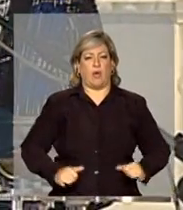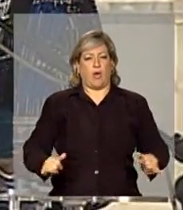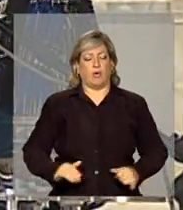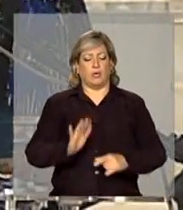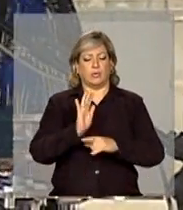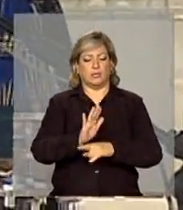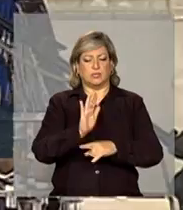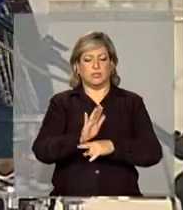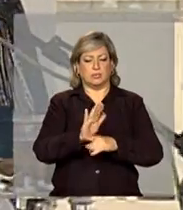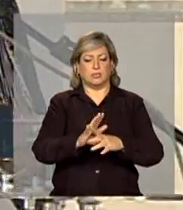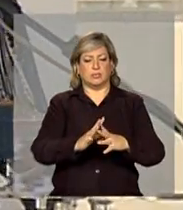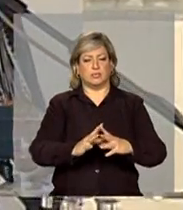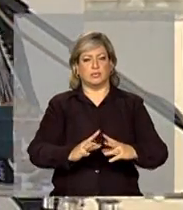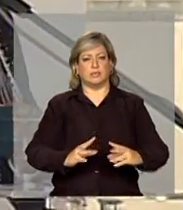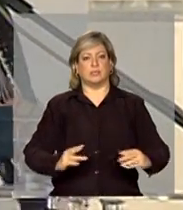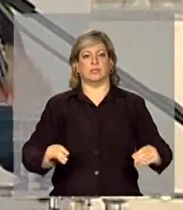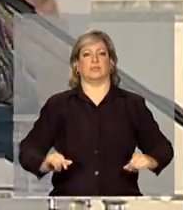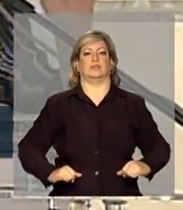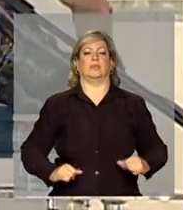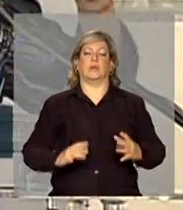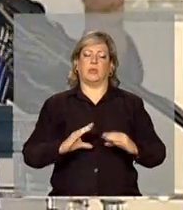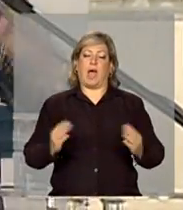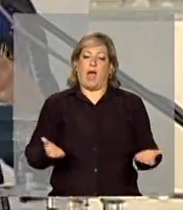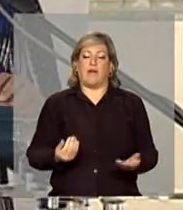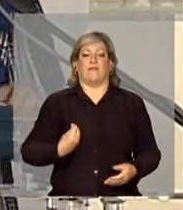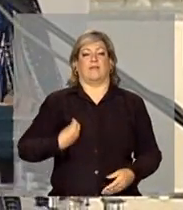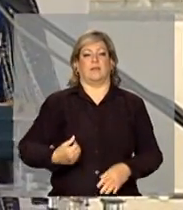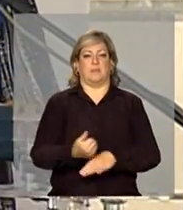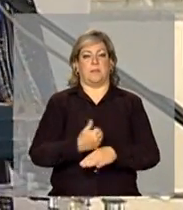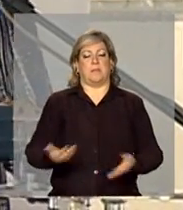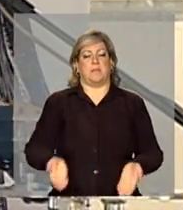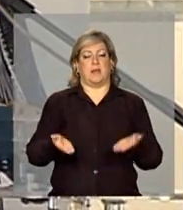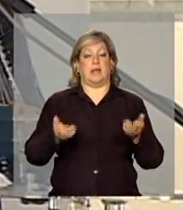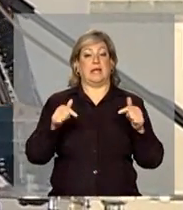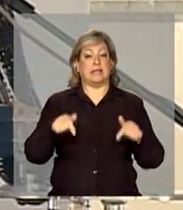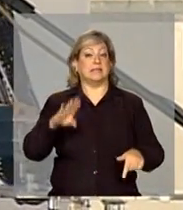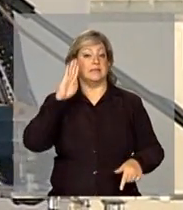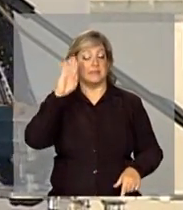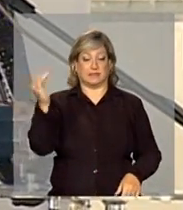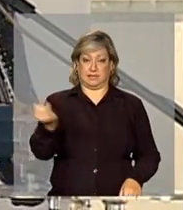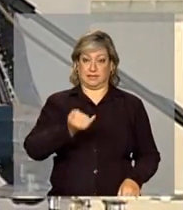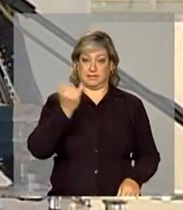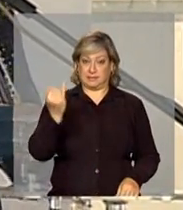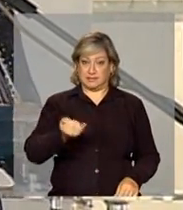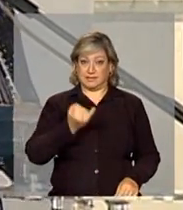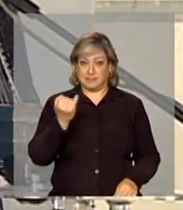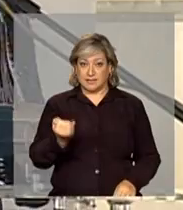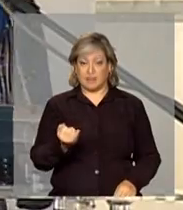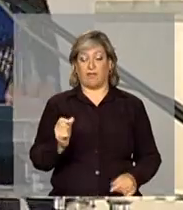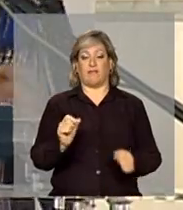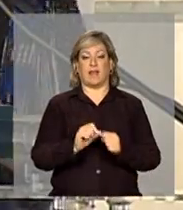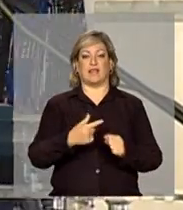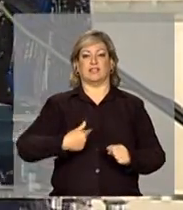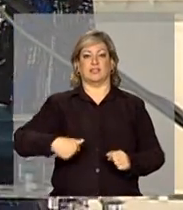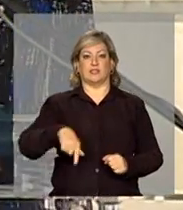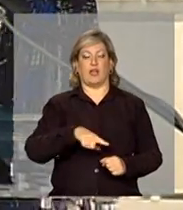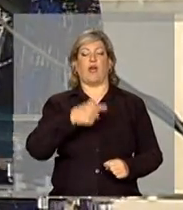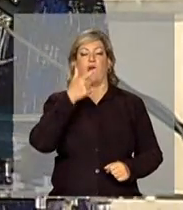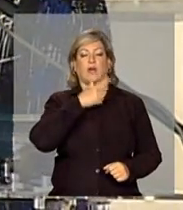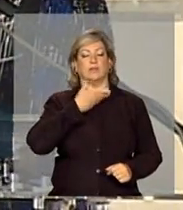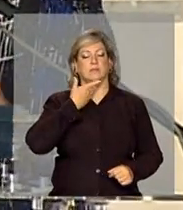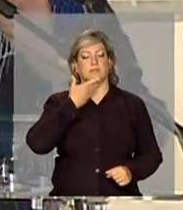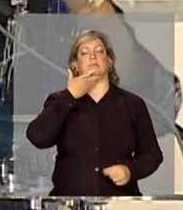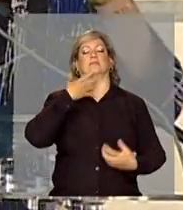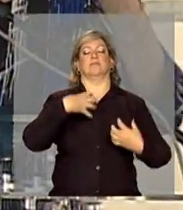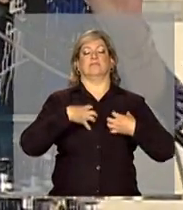gente, entre outras coisas, mas isso é essencial, faz com que a gente ande de cabeça em